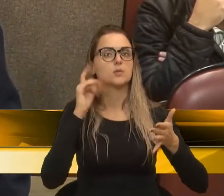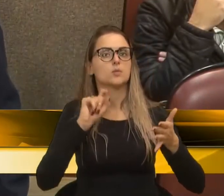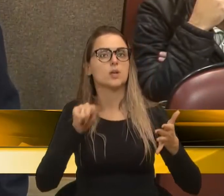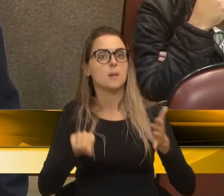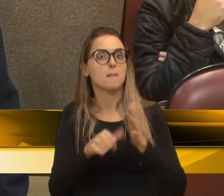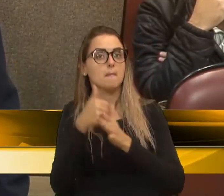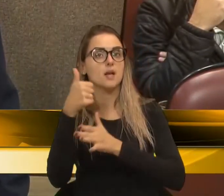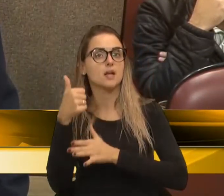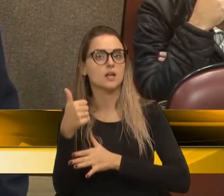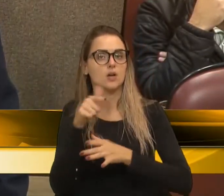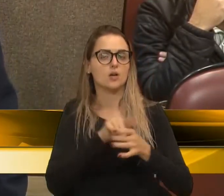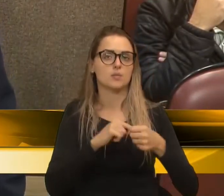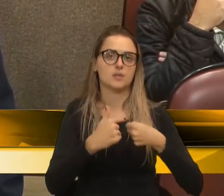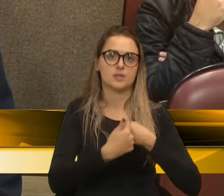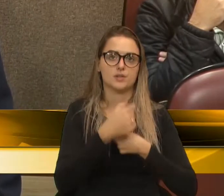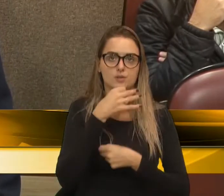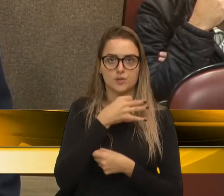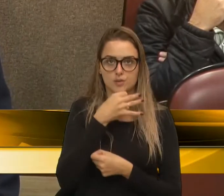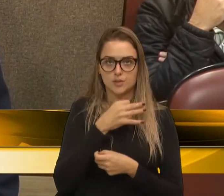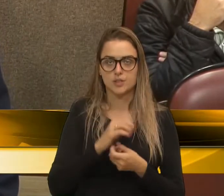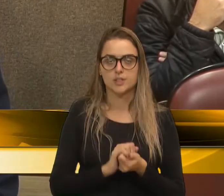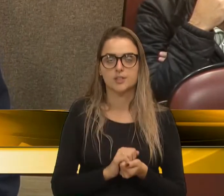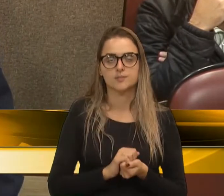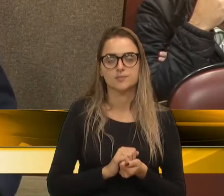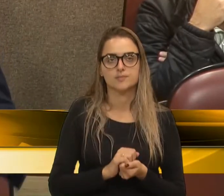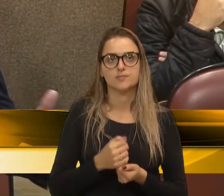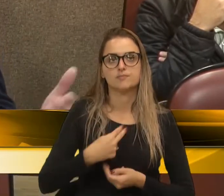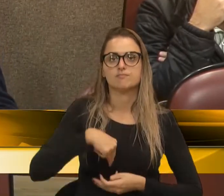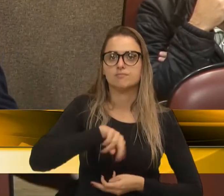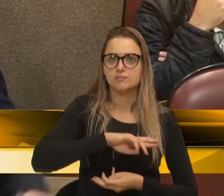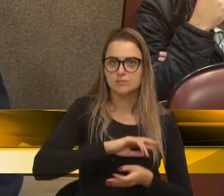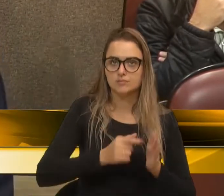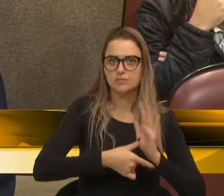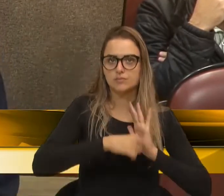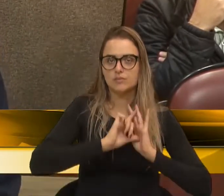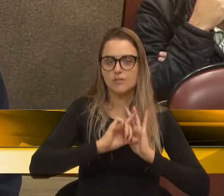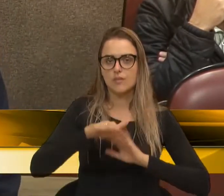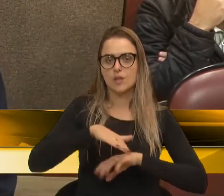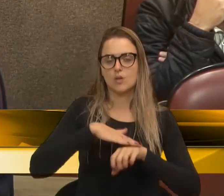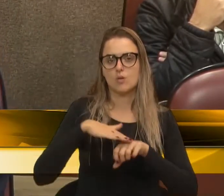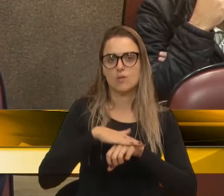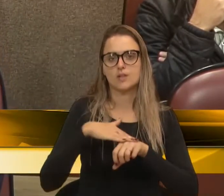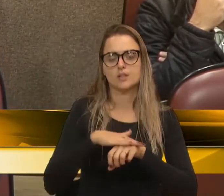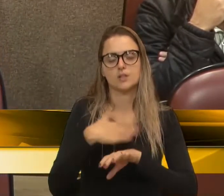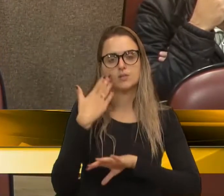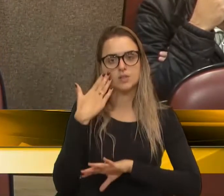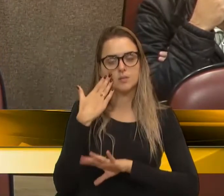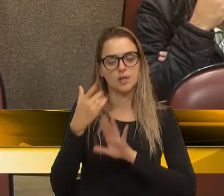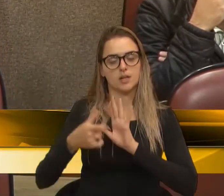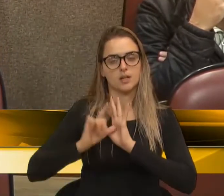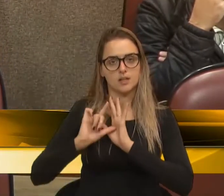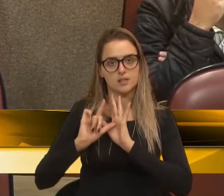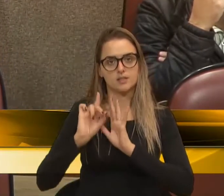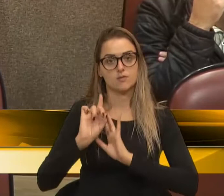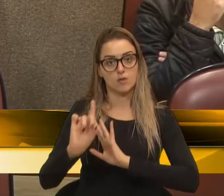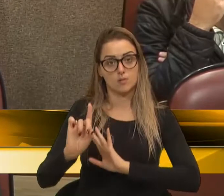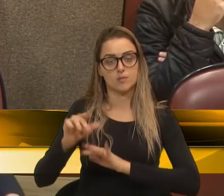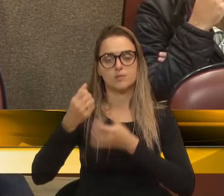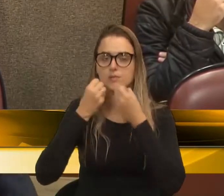cidade. E quando nós estávamos falando com a Vossa Excelência, quando estivemos anteriormente na Secretaria de